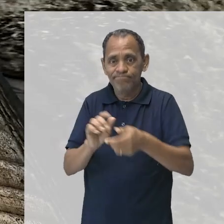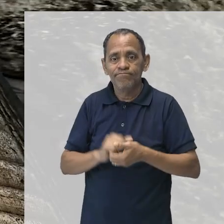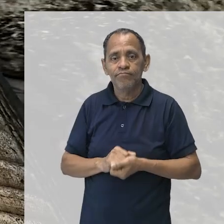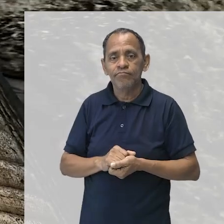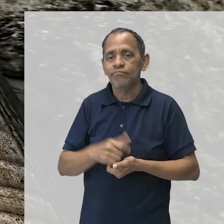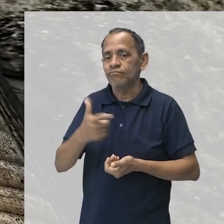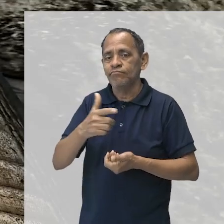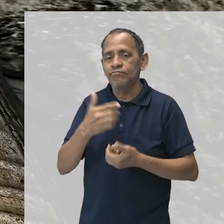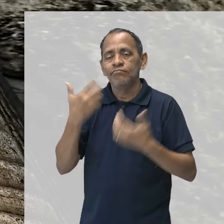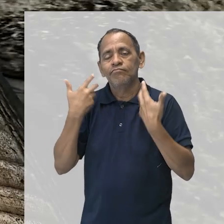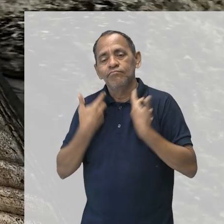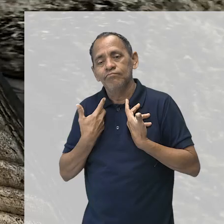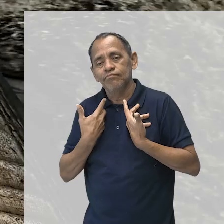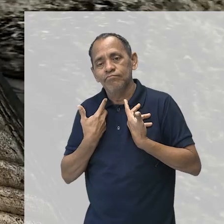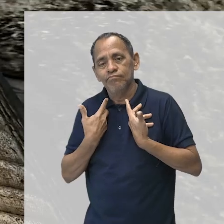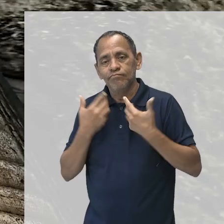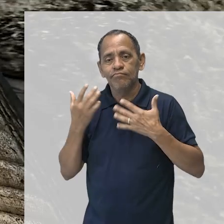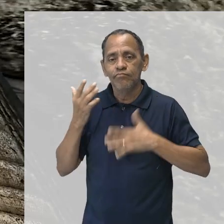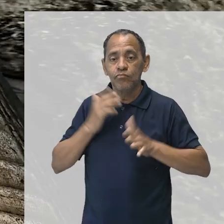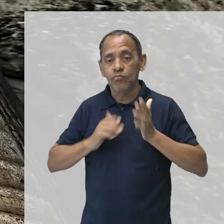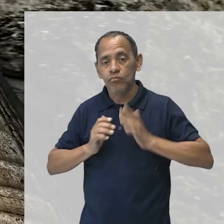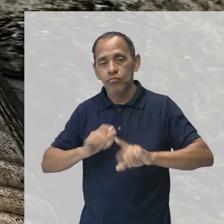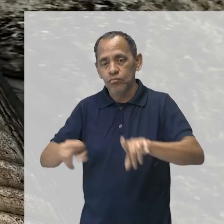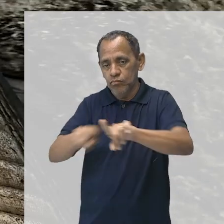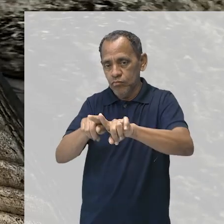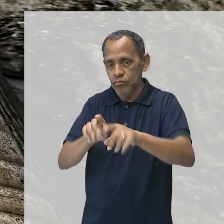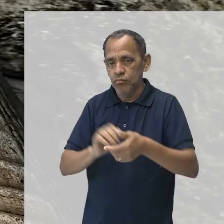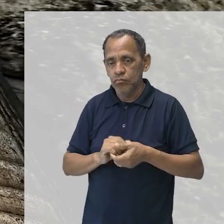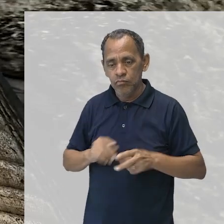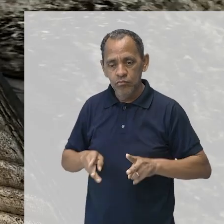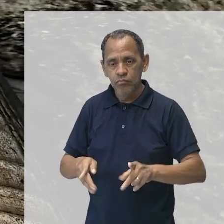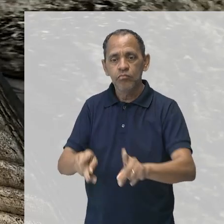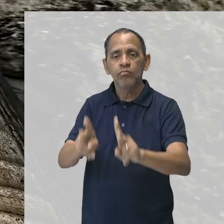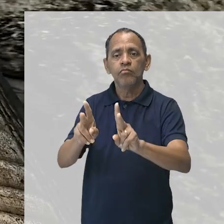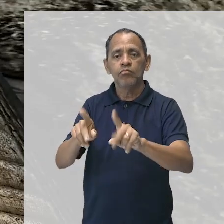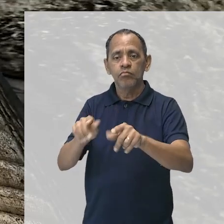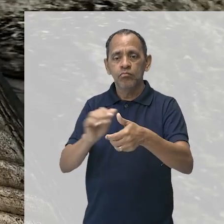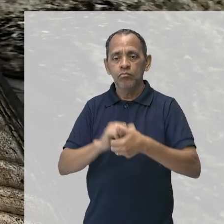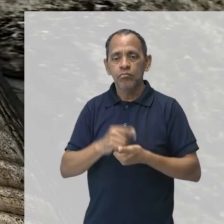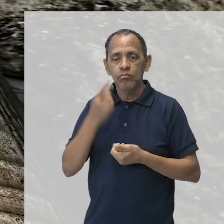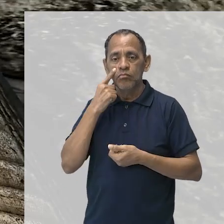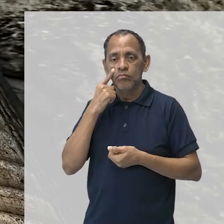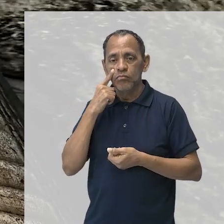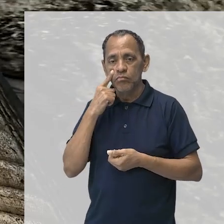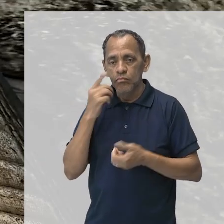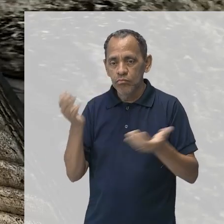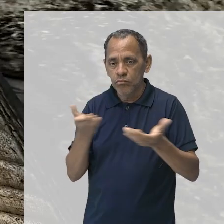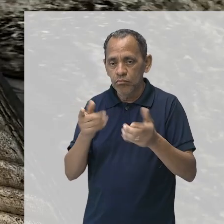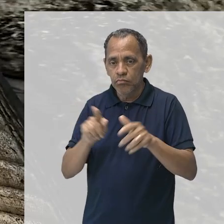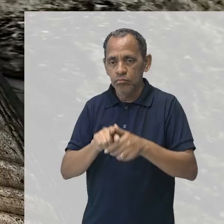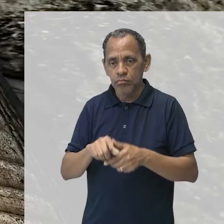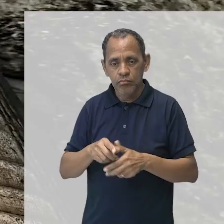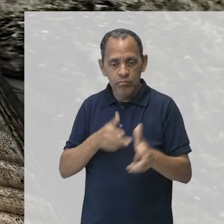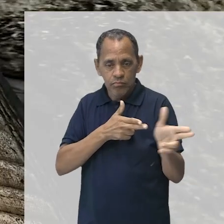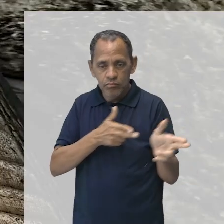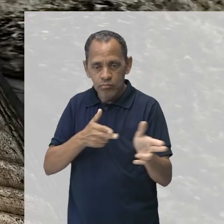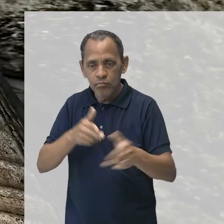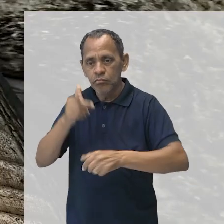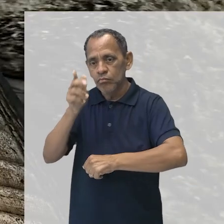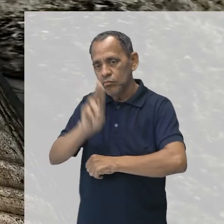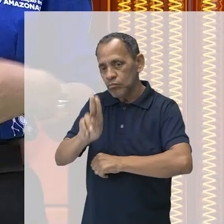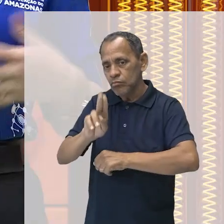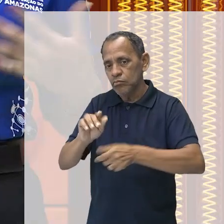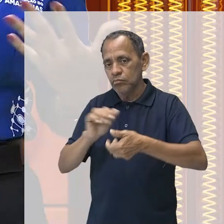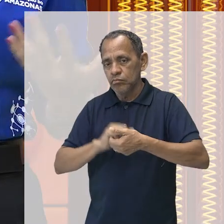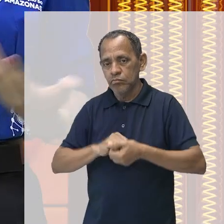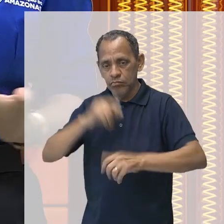próprio, certo? Então, continuando, vamos observar agora as armas que eram utilizadas nesse momento,